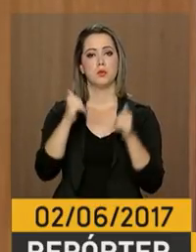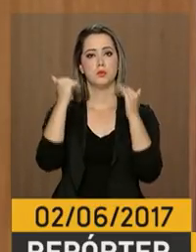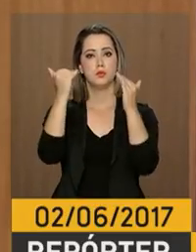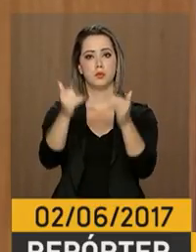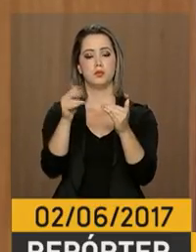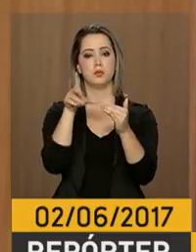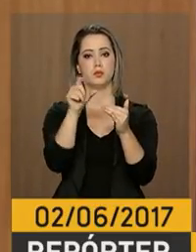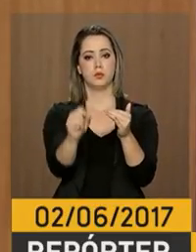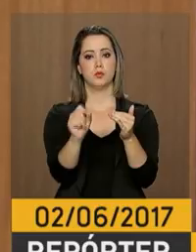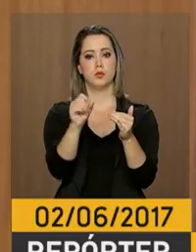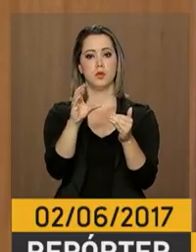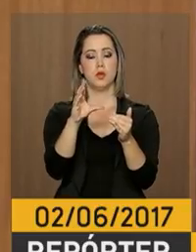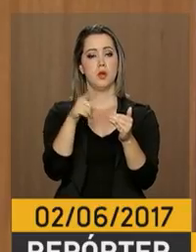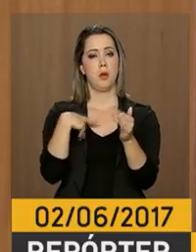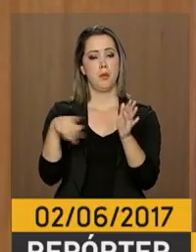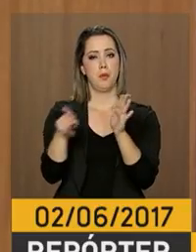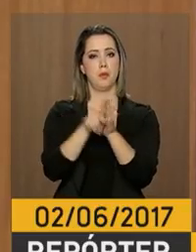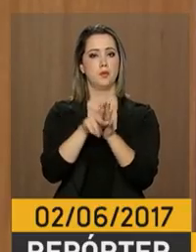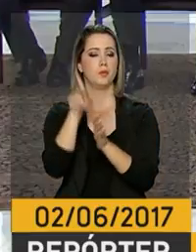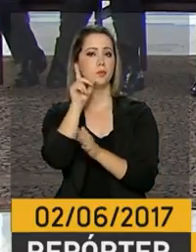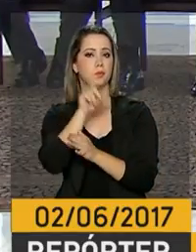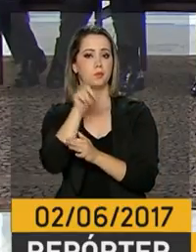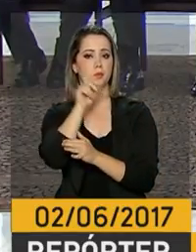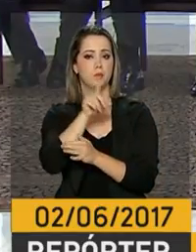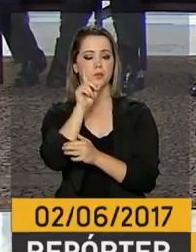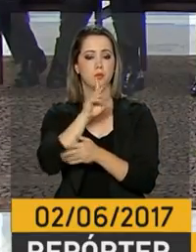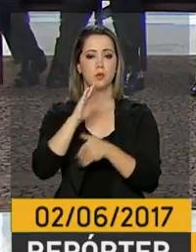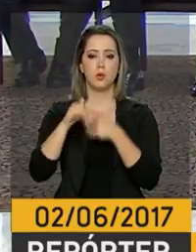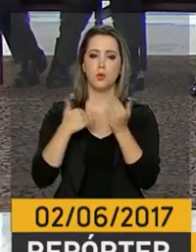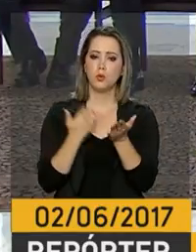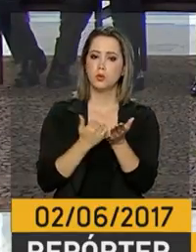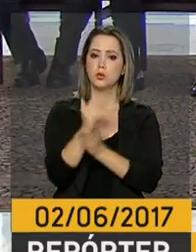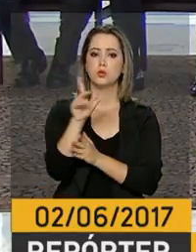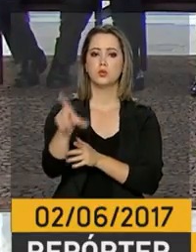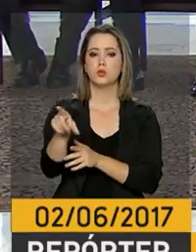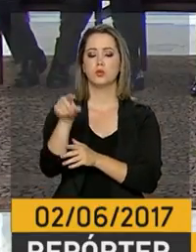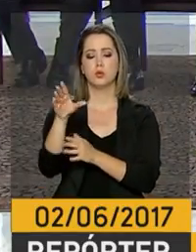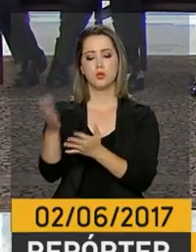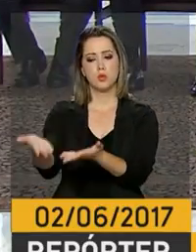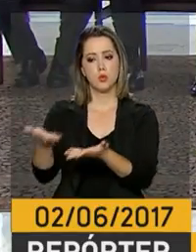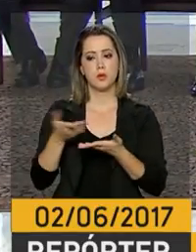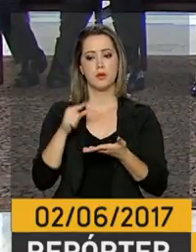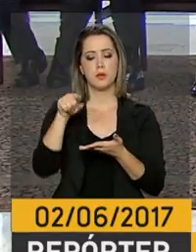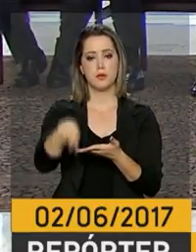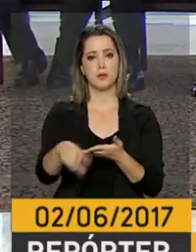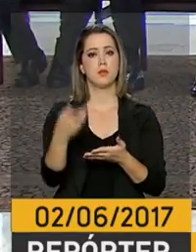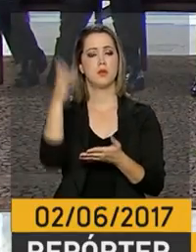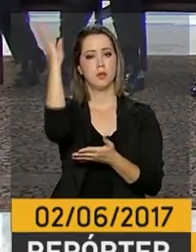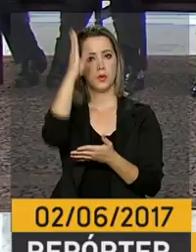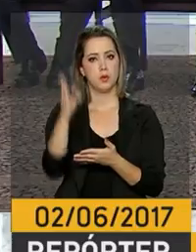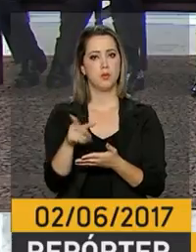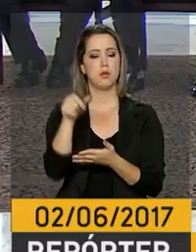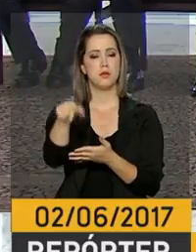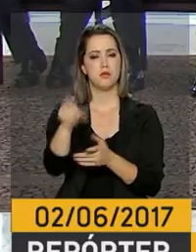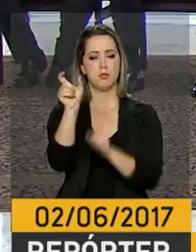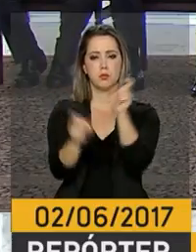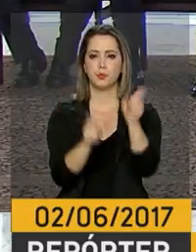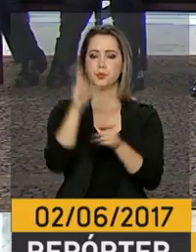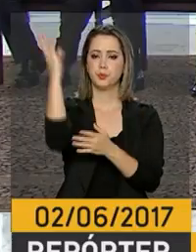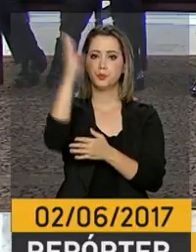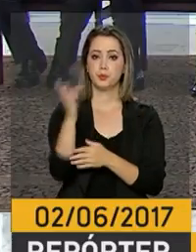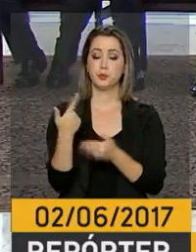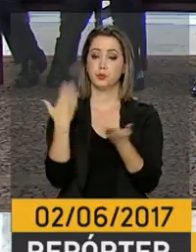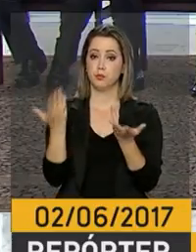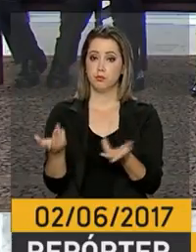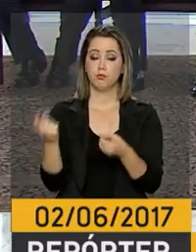então presidente clinton e manteve a prática de receber profissionais brasileiros no tribunal federal desde então têm